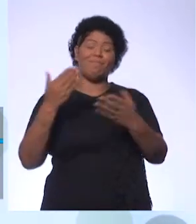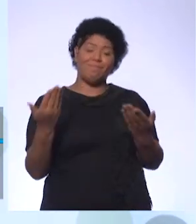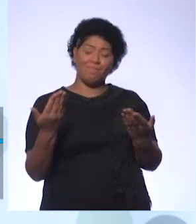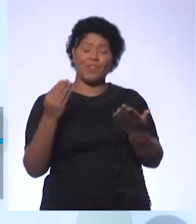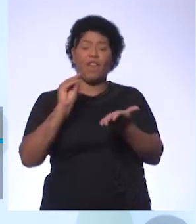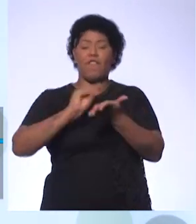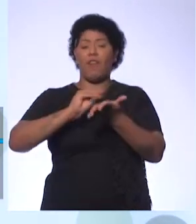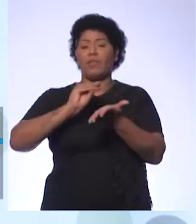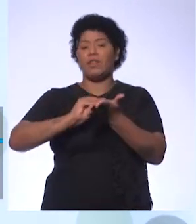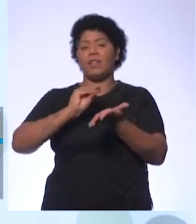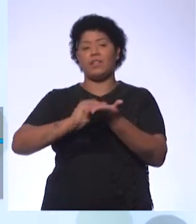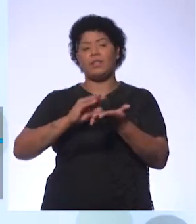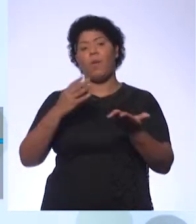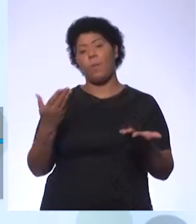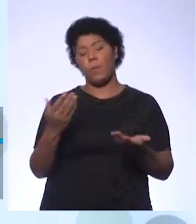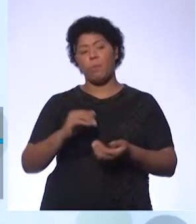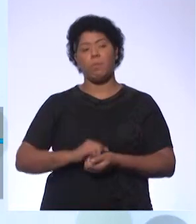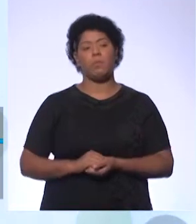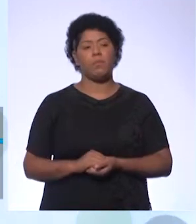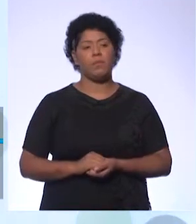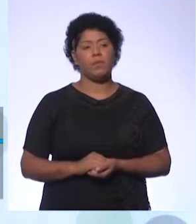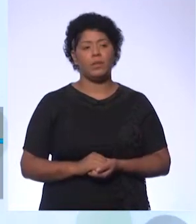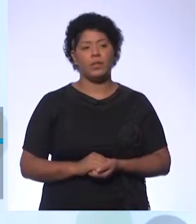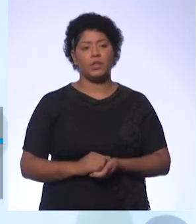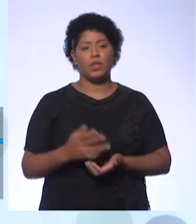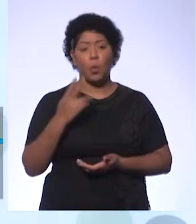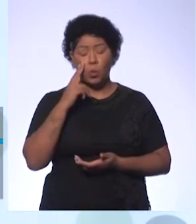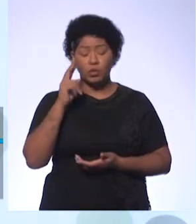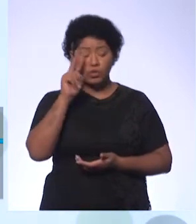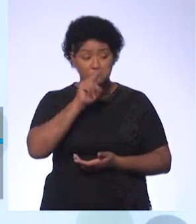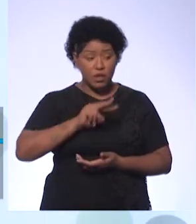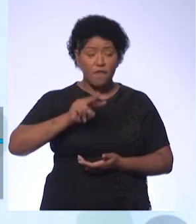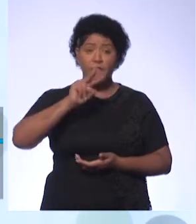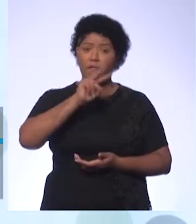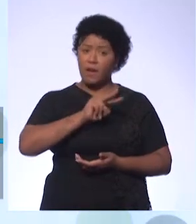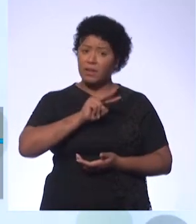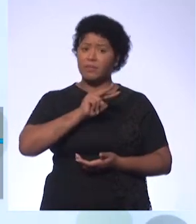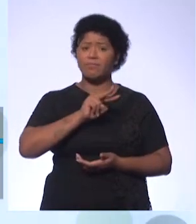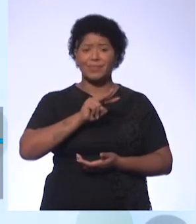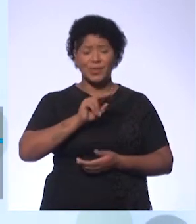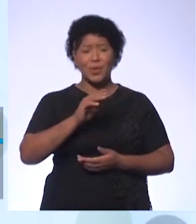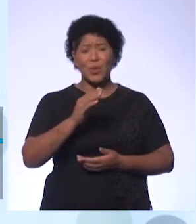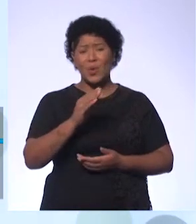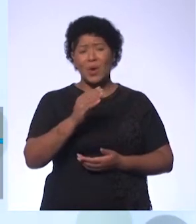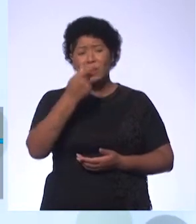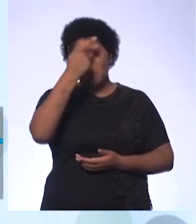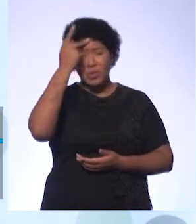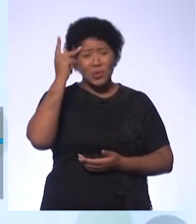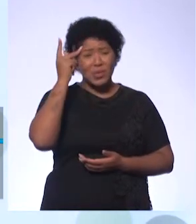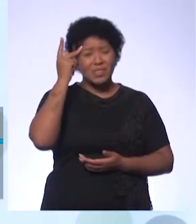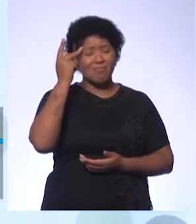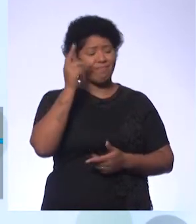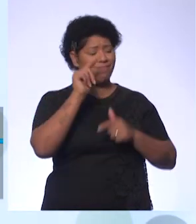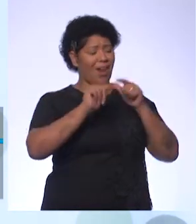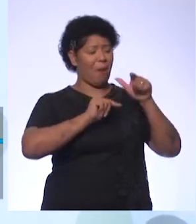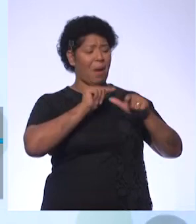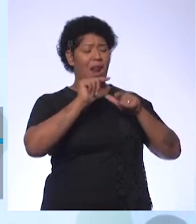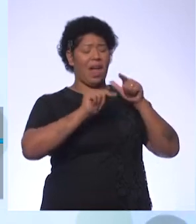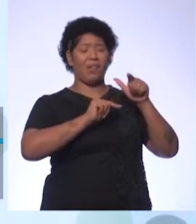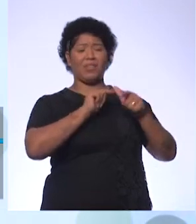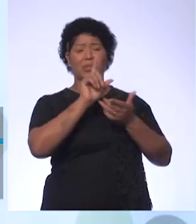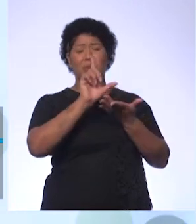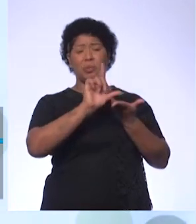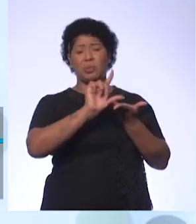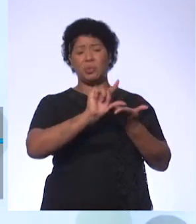temos um mercado interno, um mercado externo consumidor muito importante, mas os trabalhadores são muitos. E então, agora,